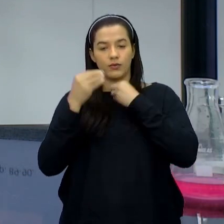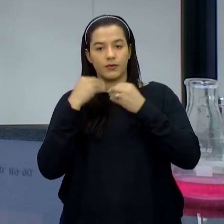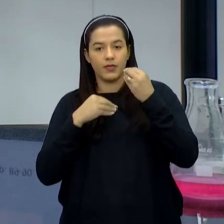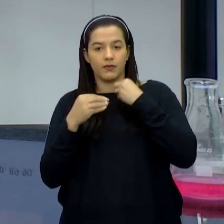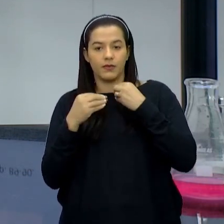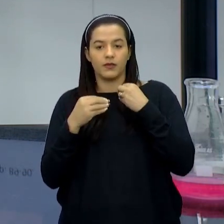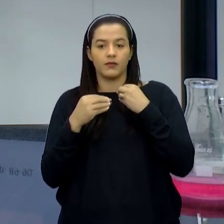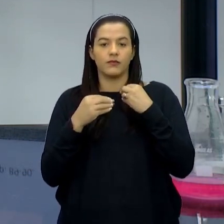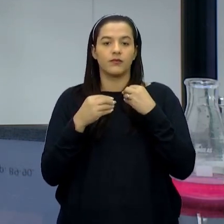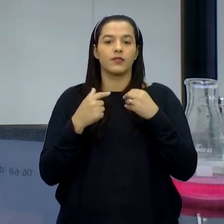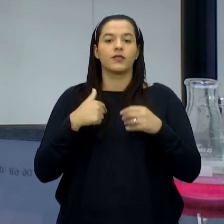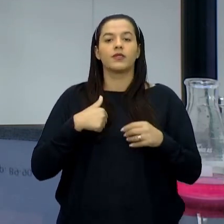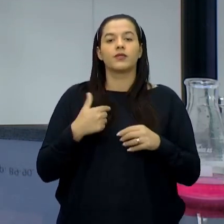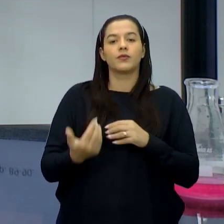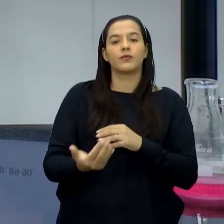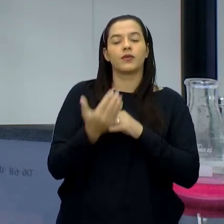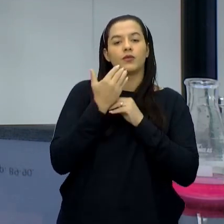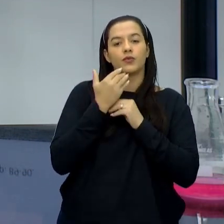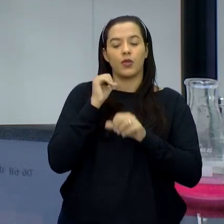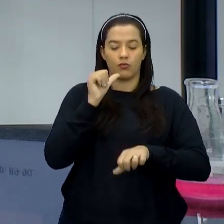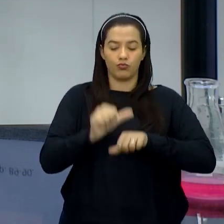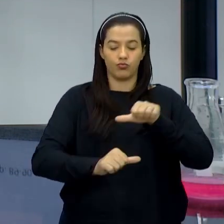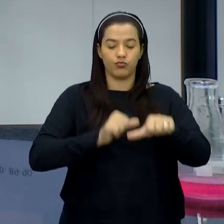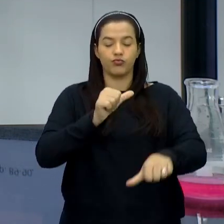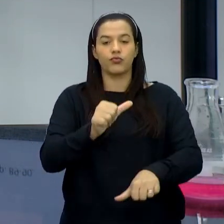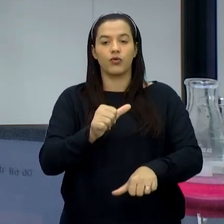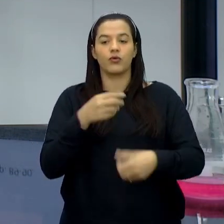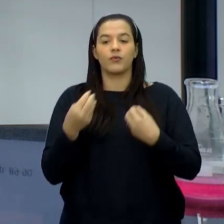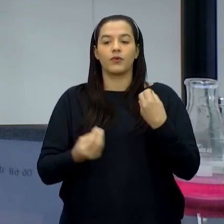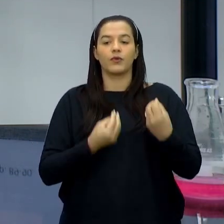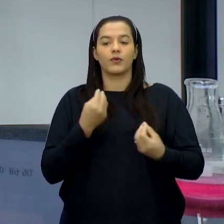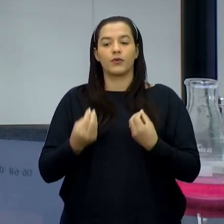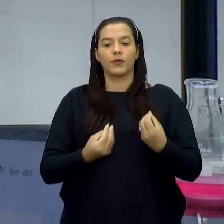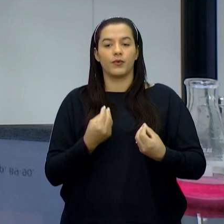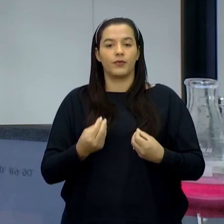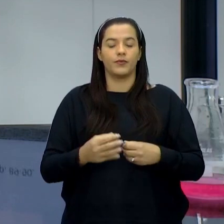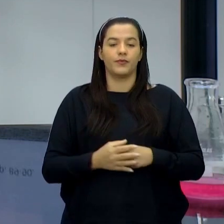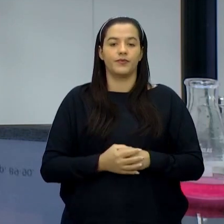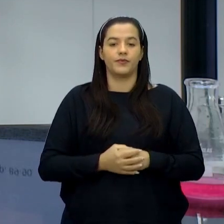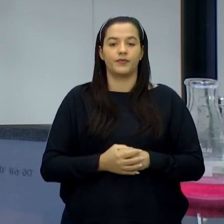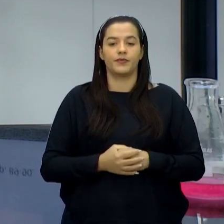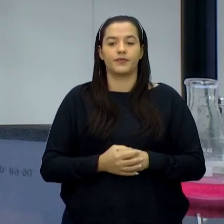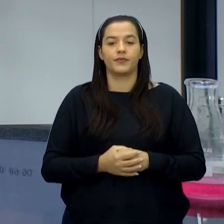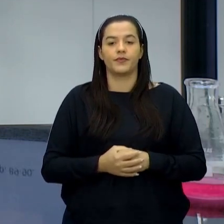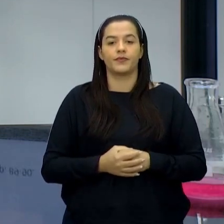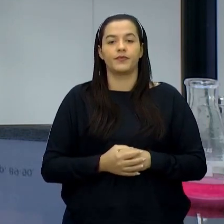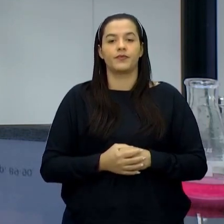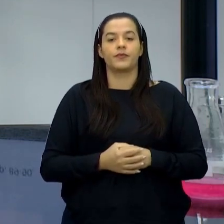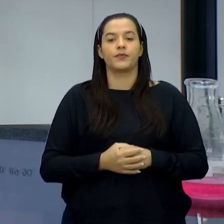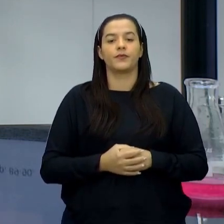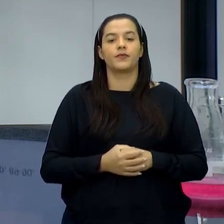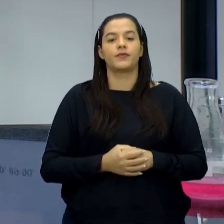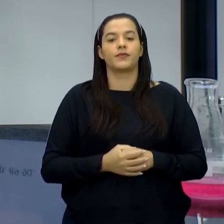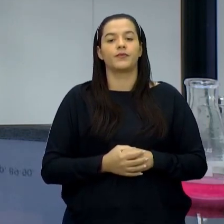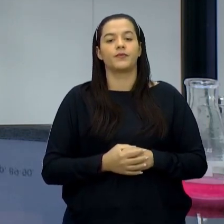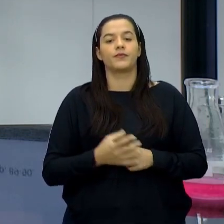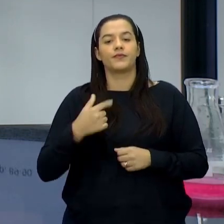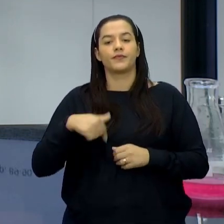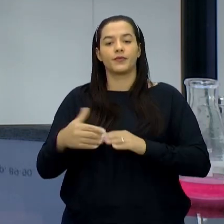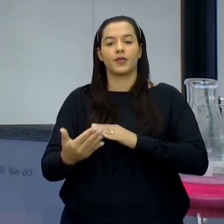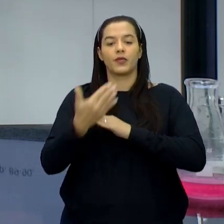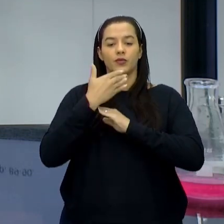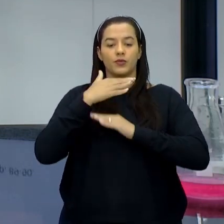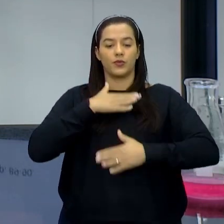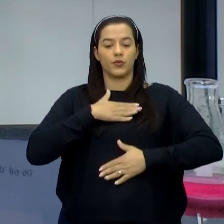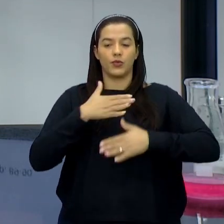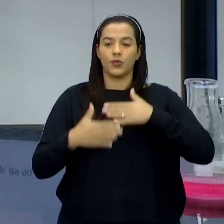que isso, como que se transforma, né? A quebra, né, desse alimento no nosso